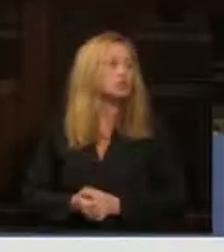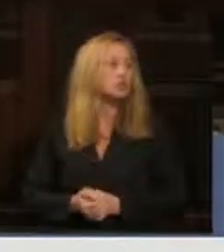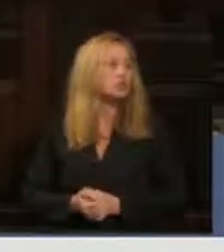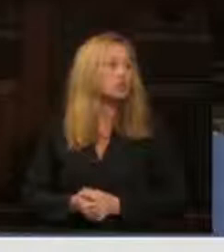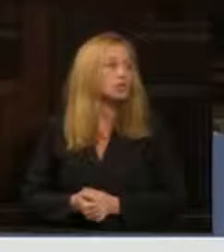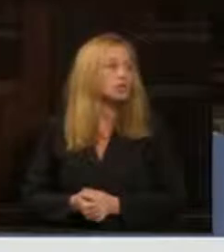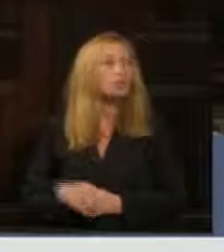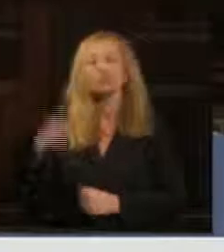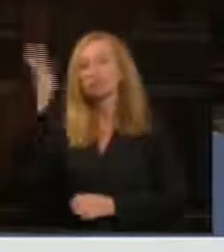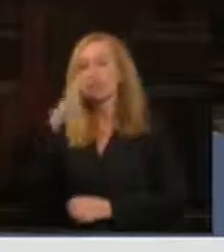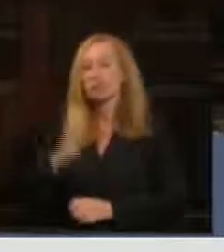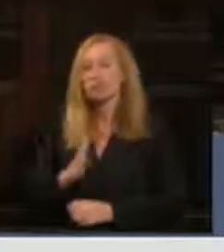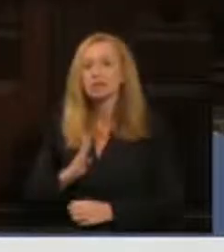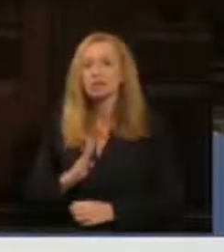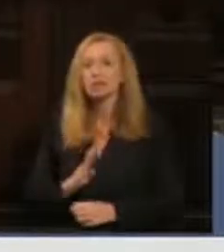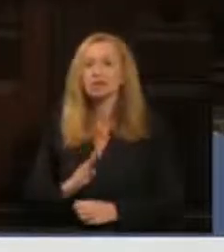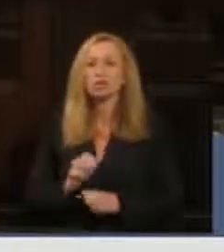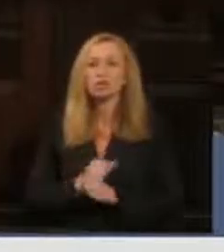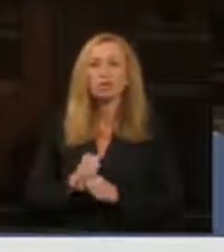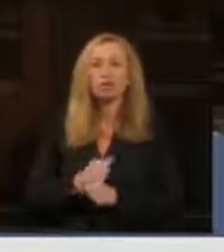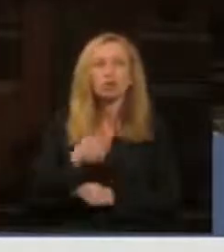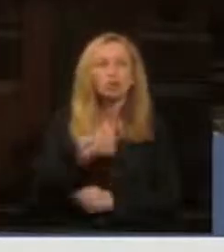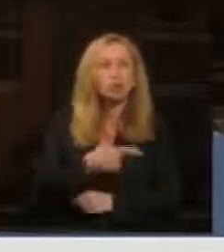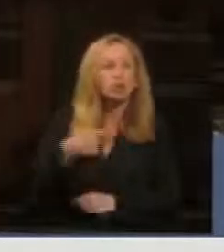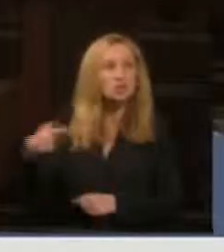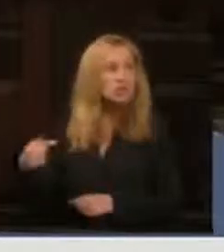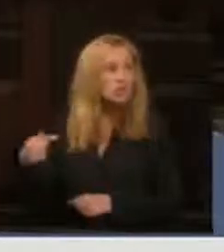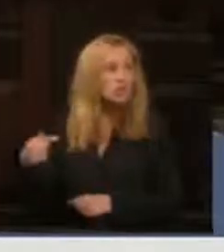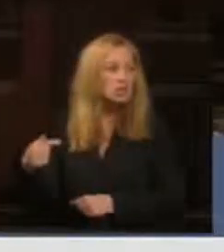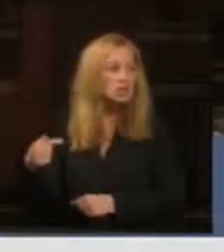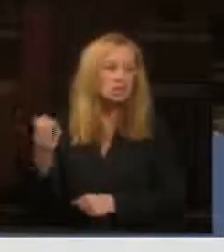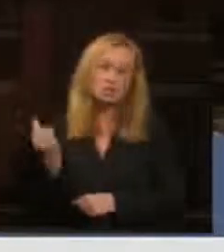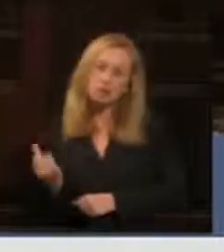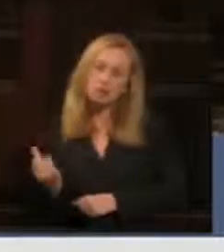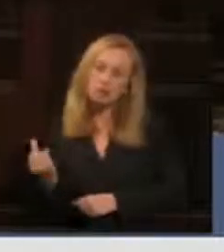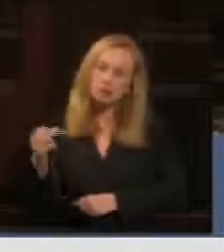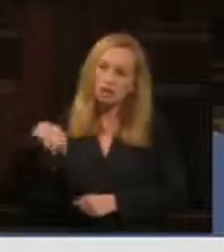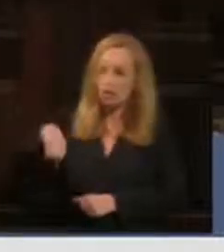foram notificados, no ano de 2017,